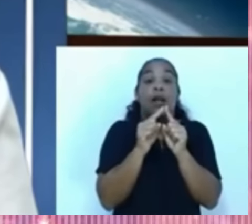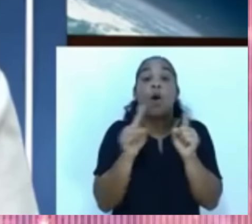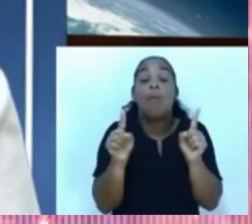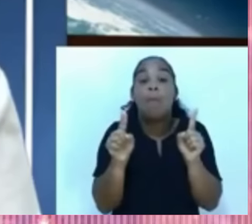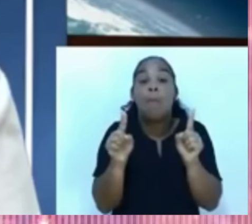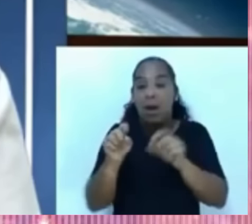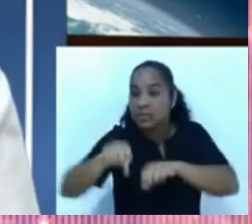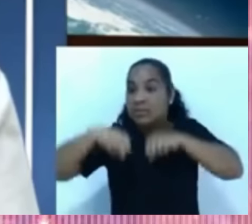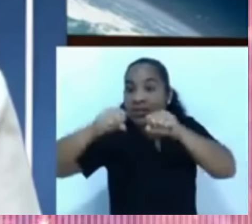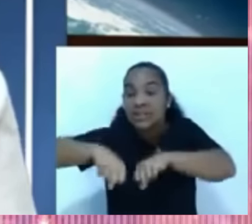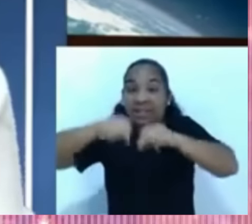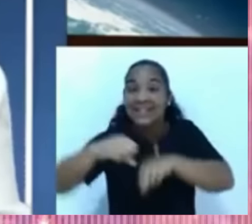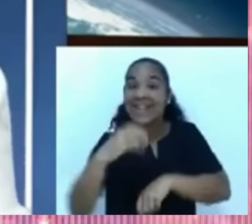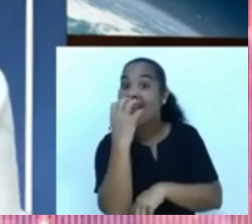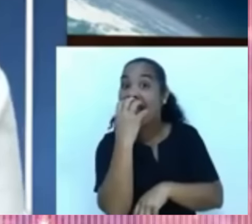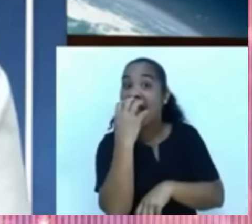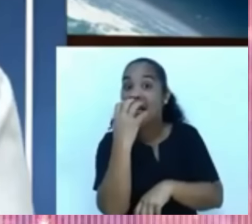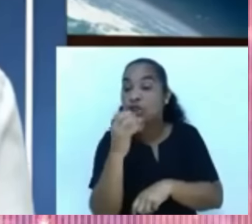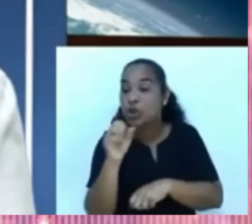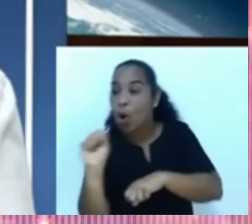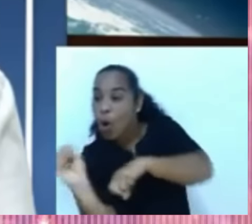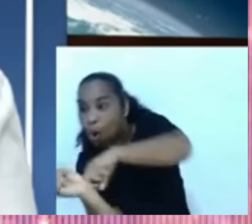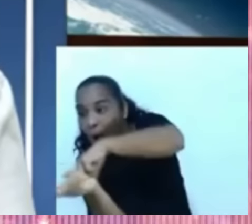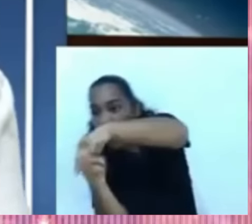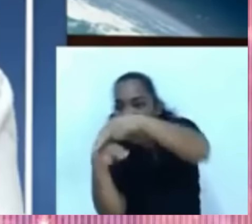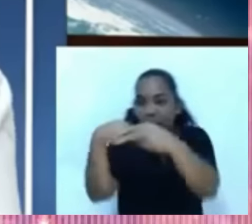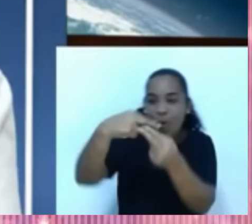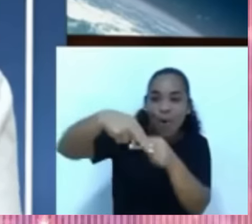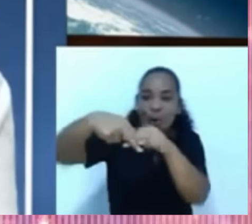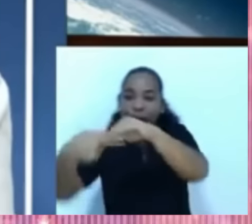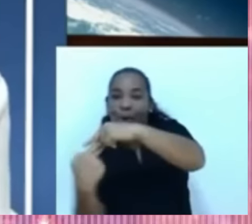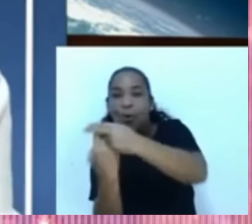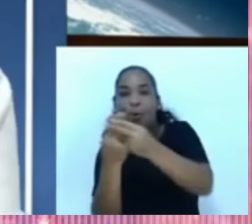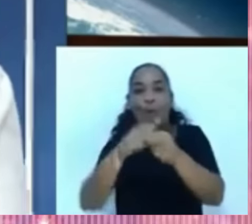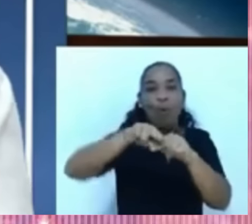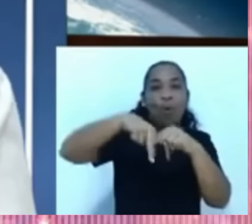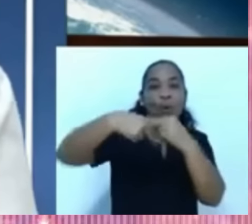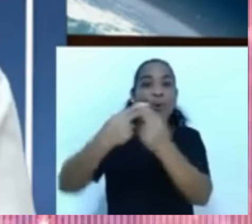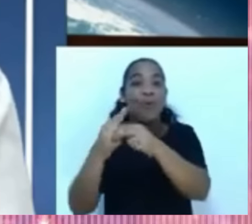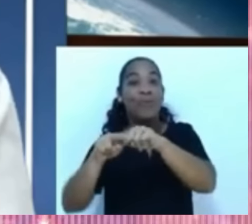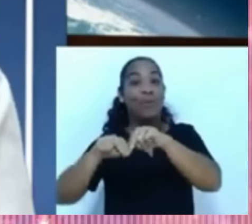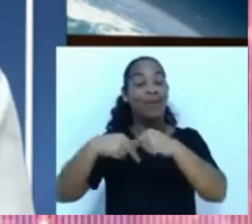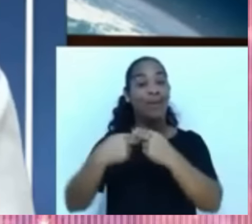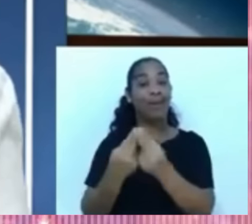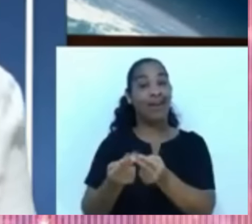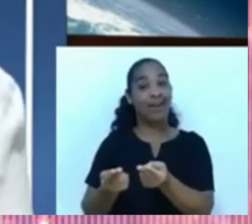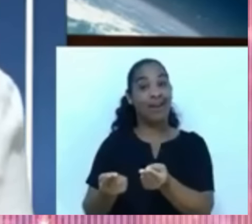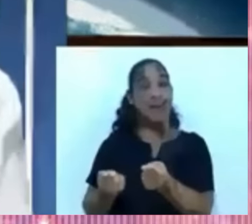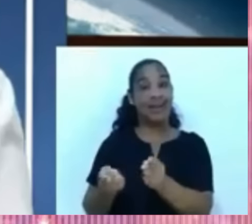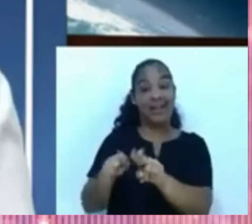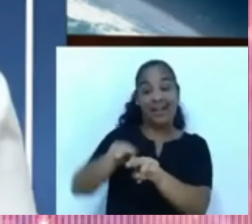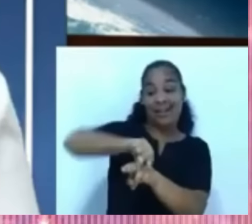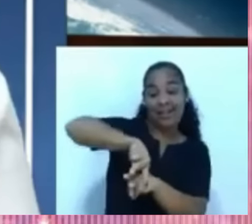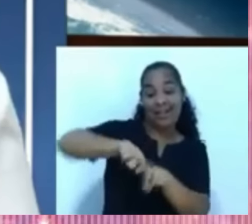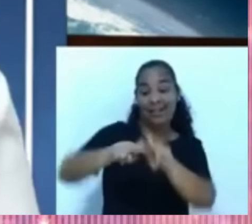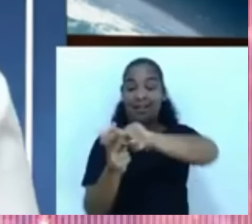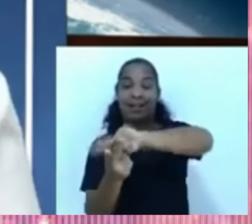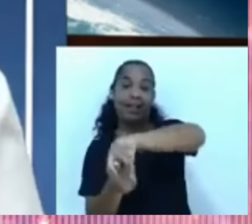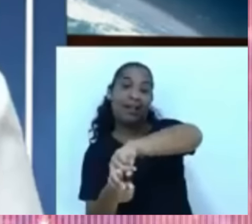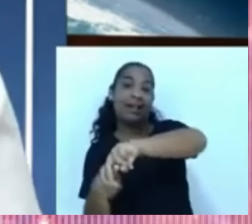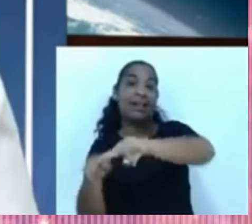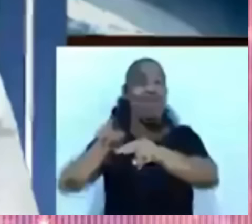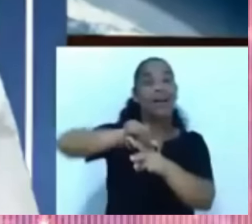coelho fez que este rolasse e o colocou sobre o Doro e o coelinho aproximou-se do